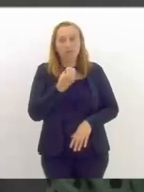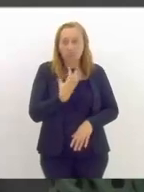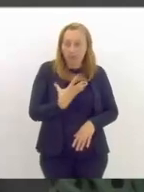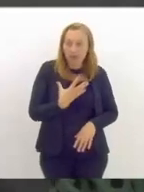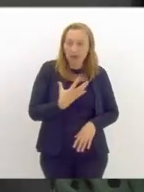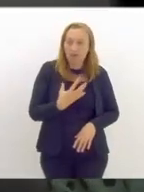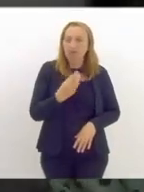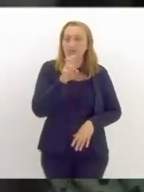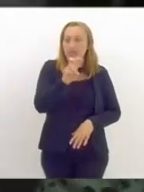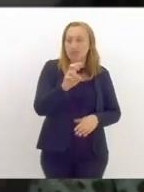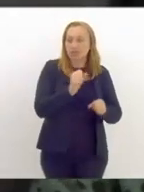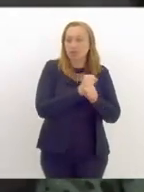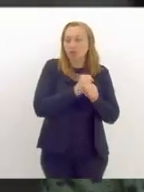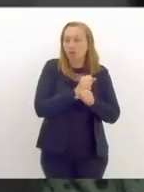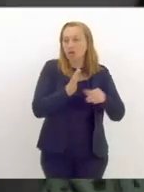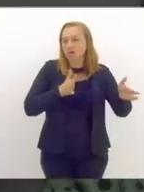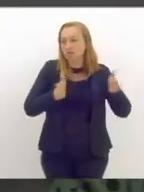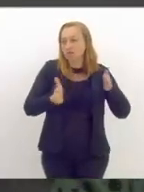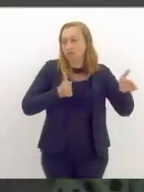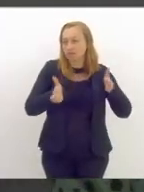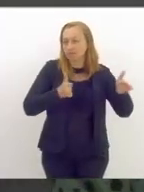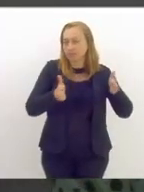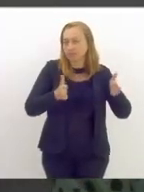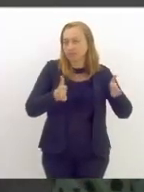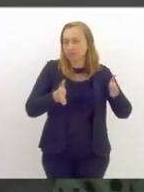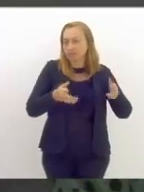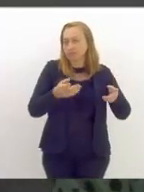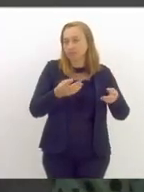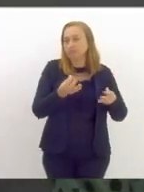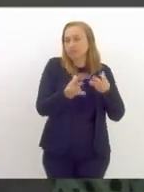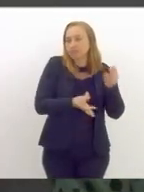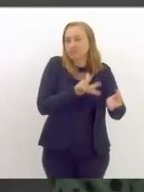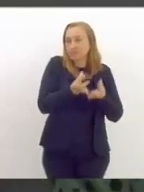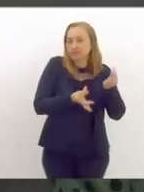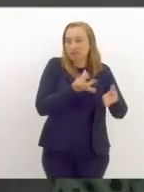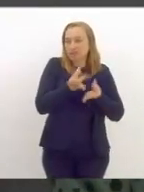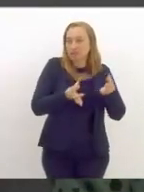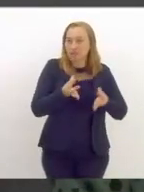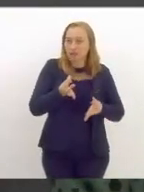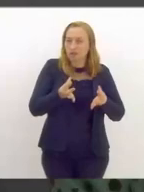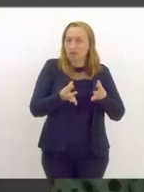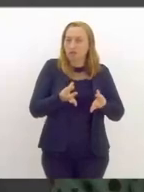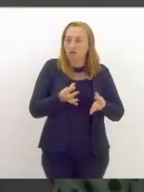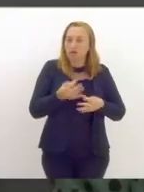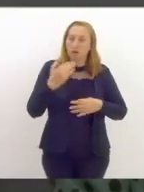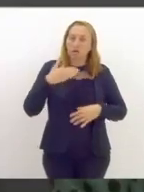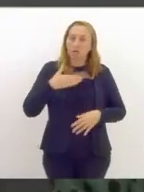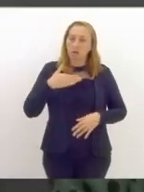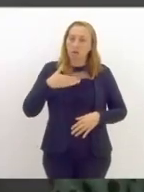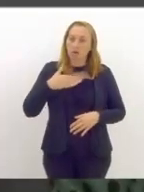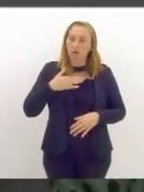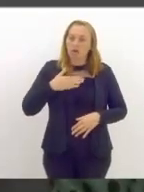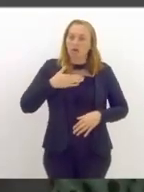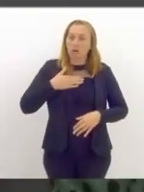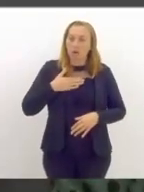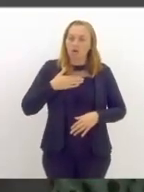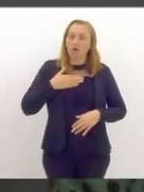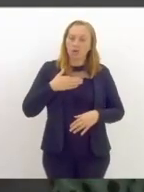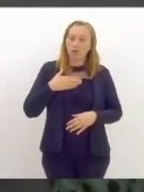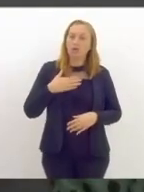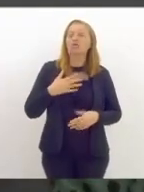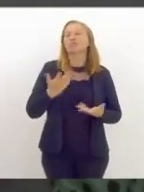de 5 anos para investir no tratamento da tuberculose, que lamentavelmente o Estado do Rio de Janeiro ainda